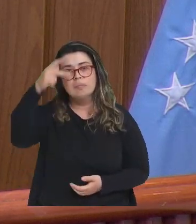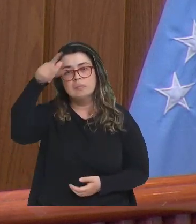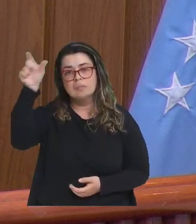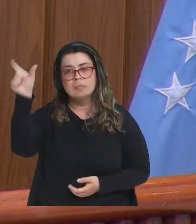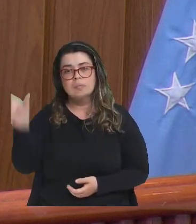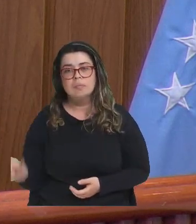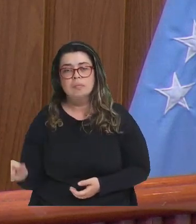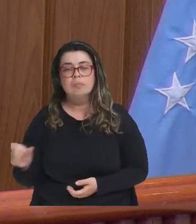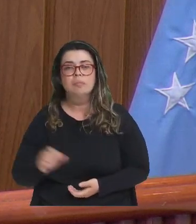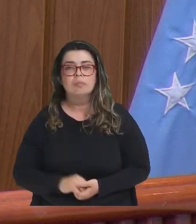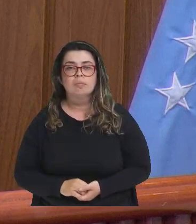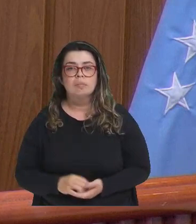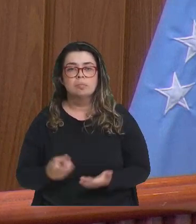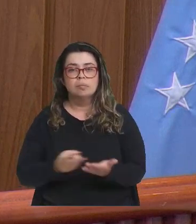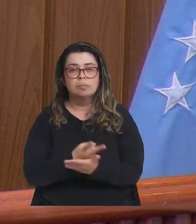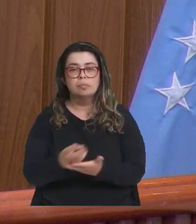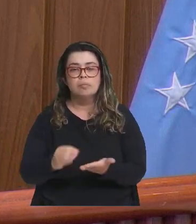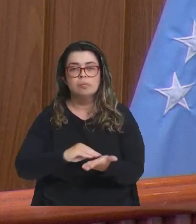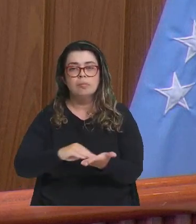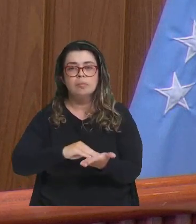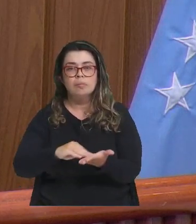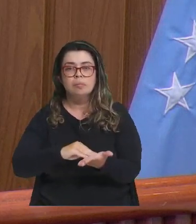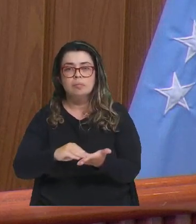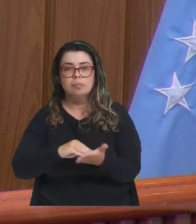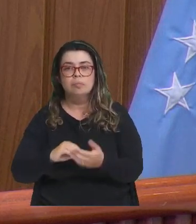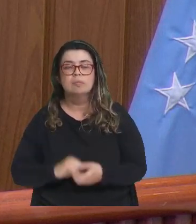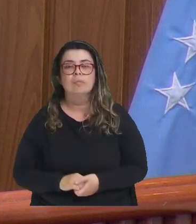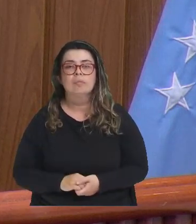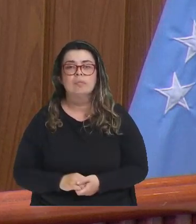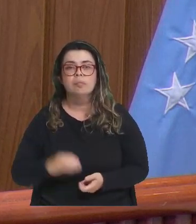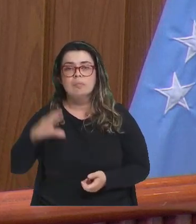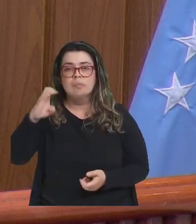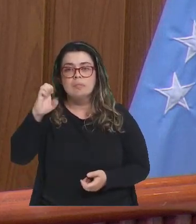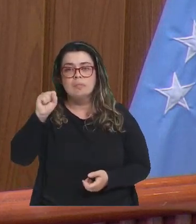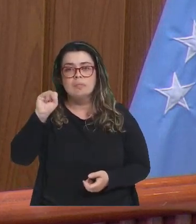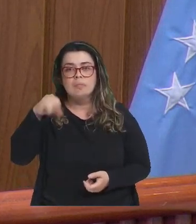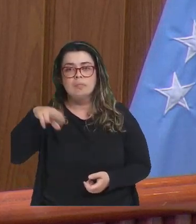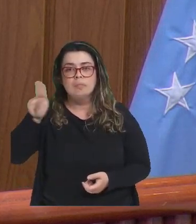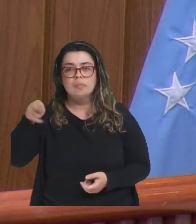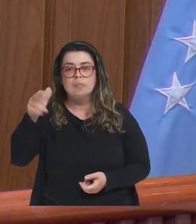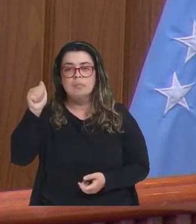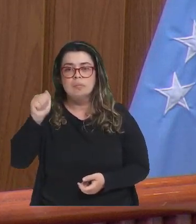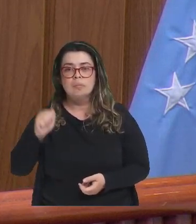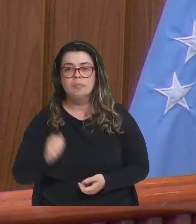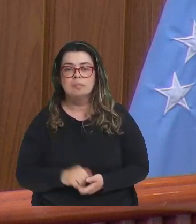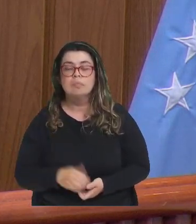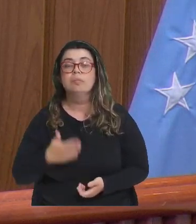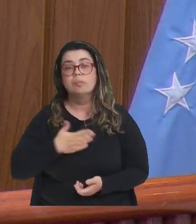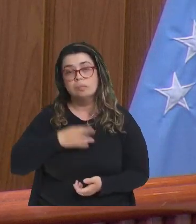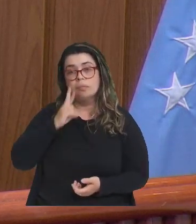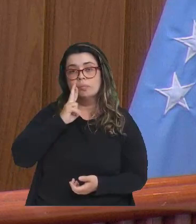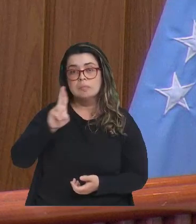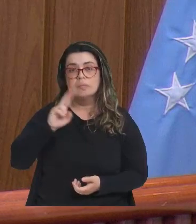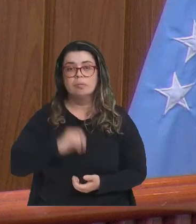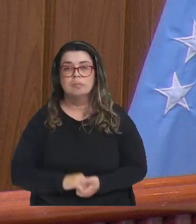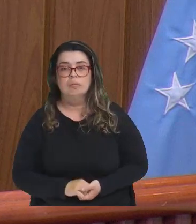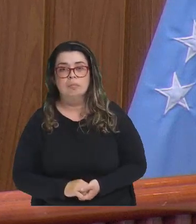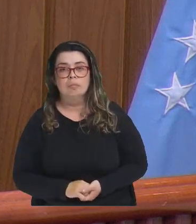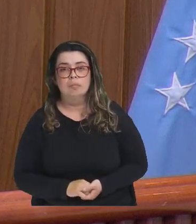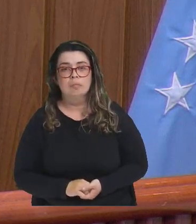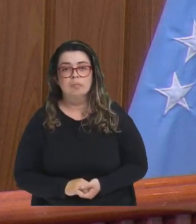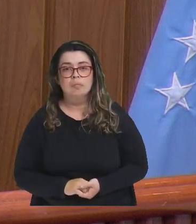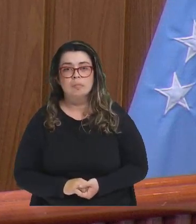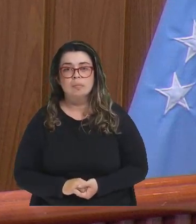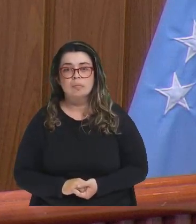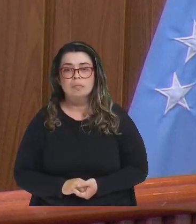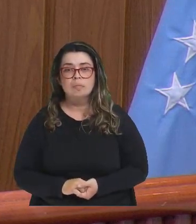procurei o secretário de esporte, o Cezinha, que atentamente me respondeu. Os jogadores não